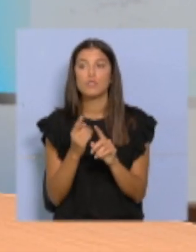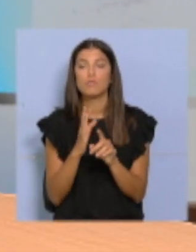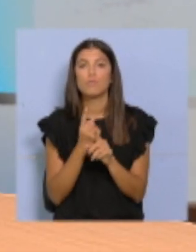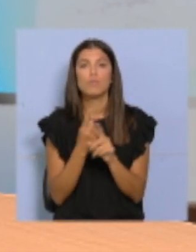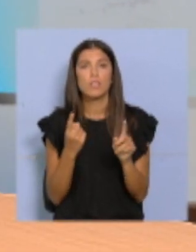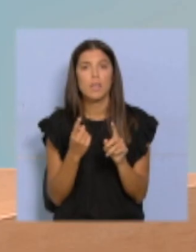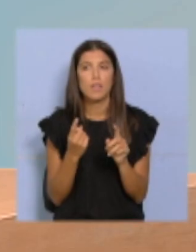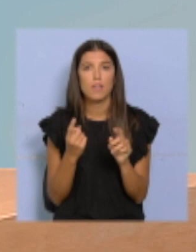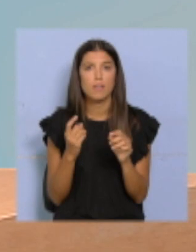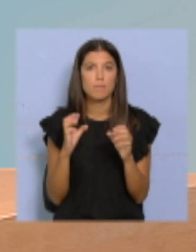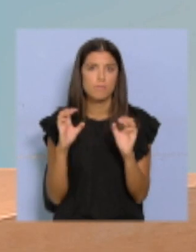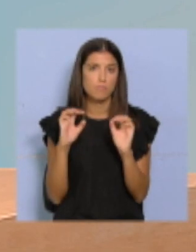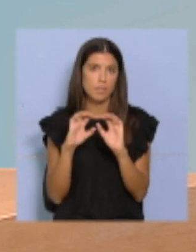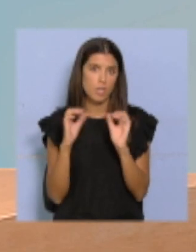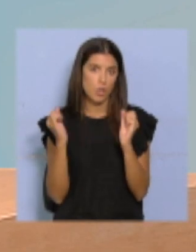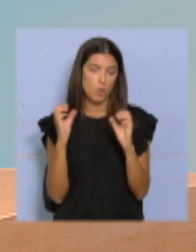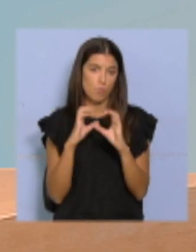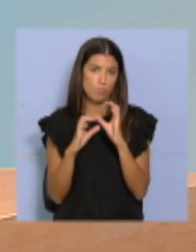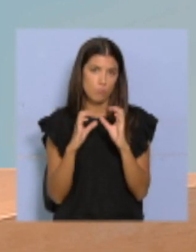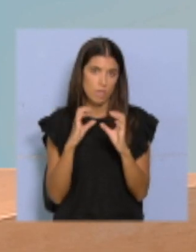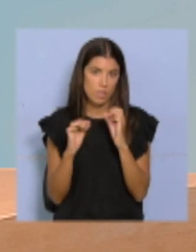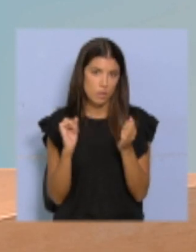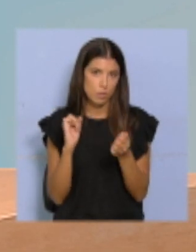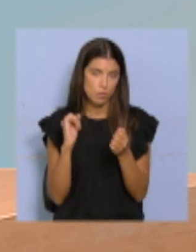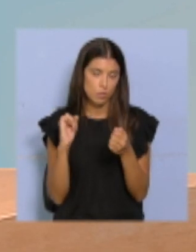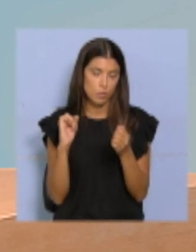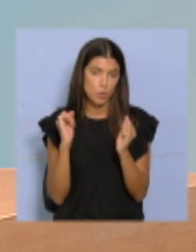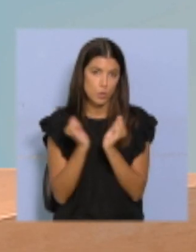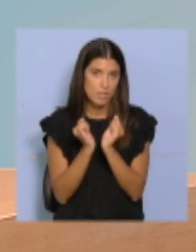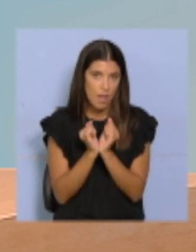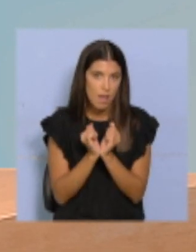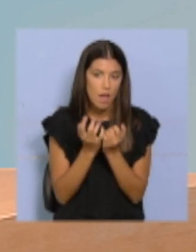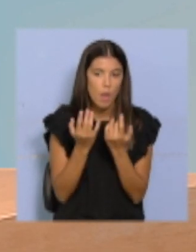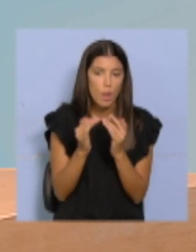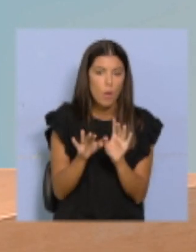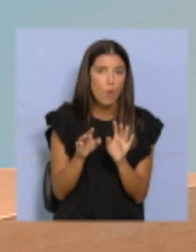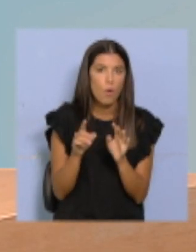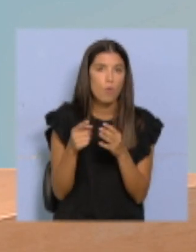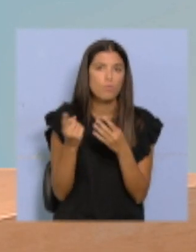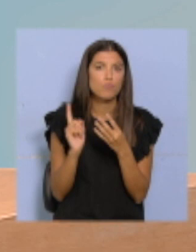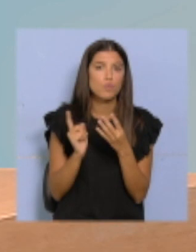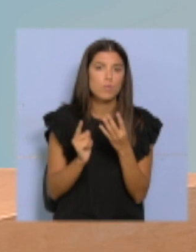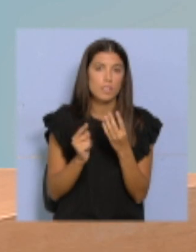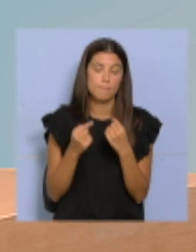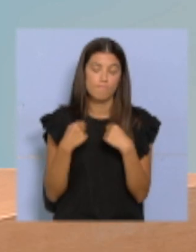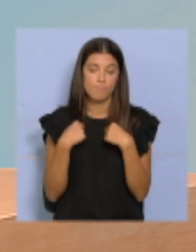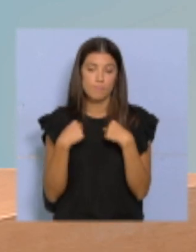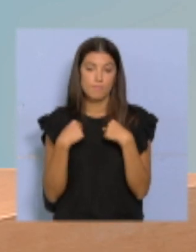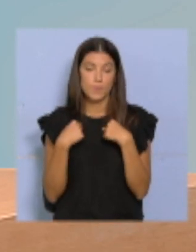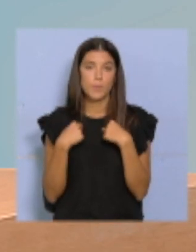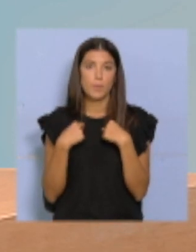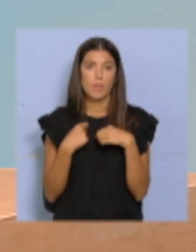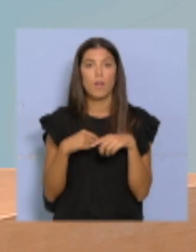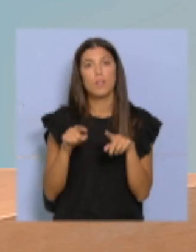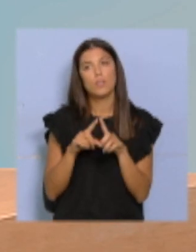Nós concluímos que há de facto uma avalanche. Nas jornadas tivemos um bocadinho essa questão, por mais precisa que seja a nossa nota de imprensa, por mais